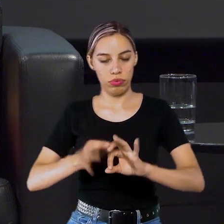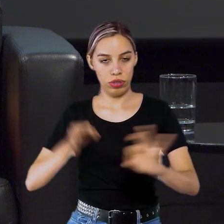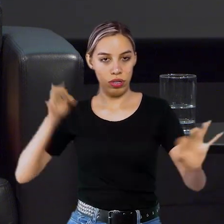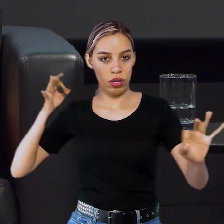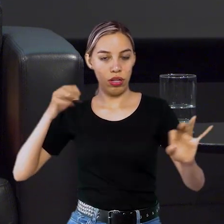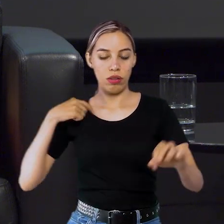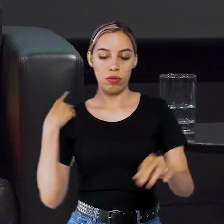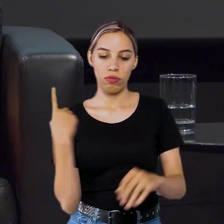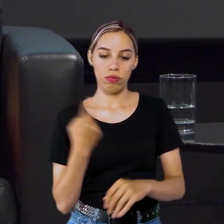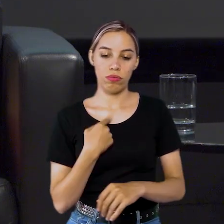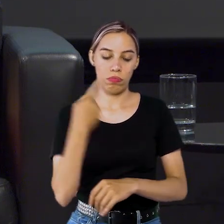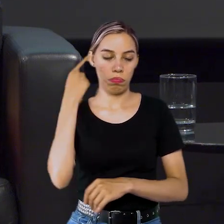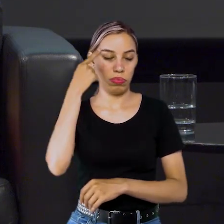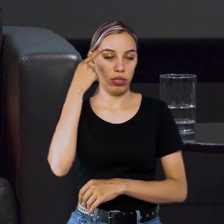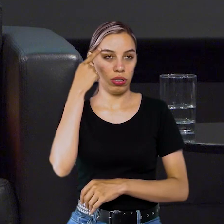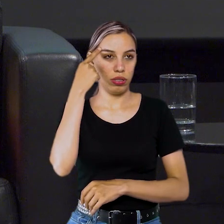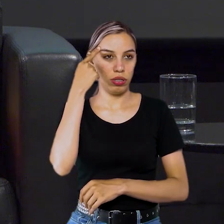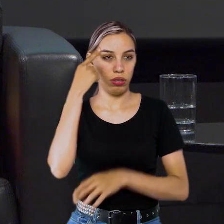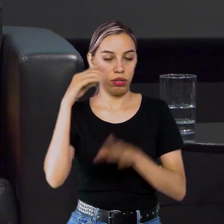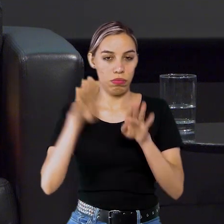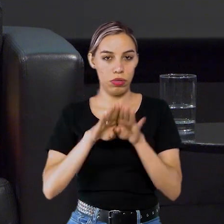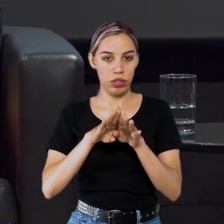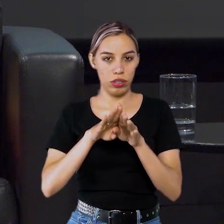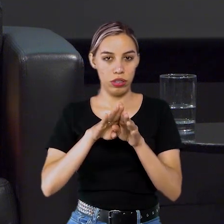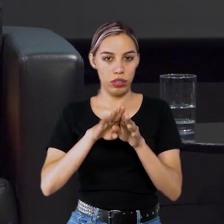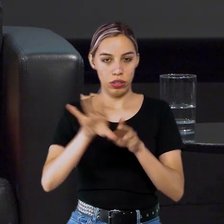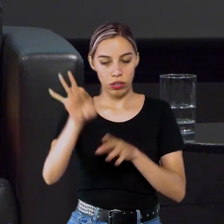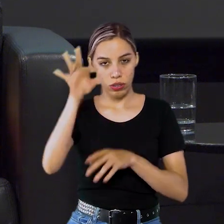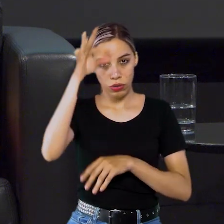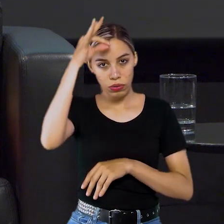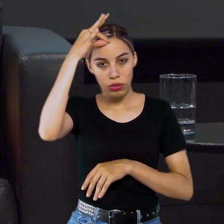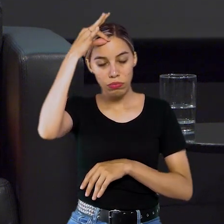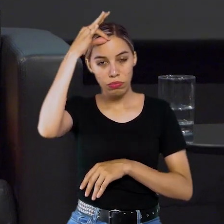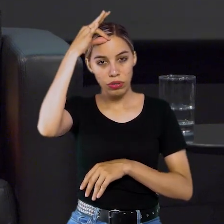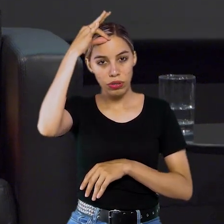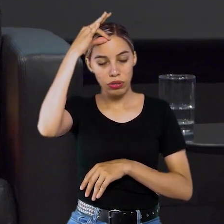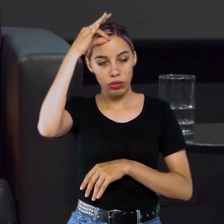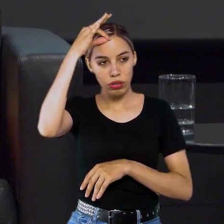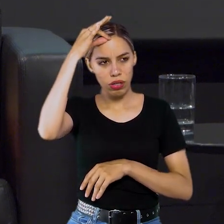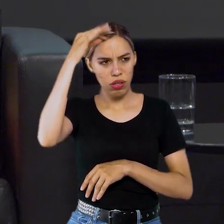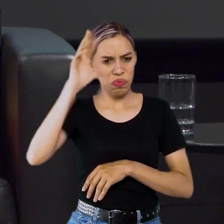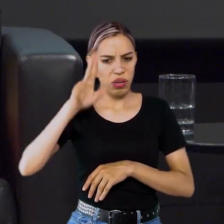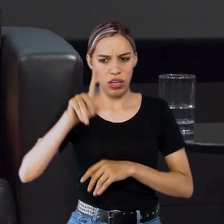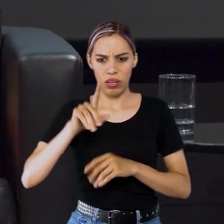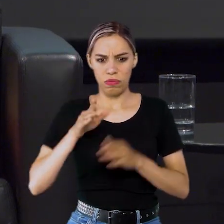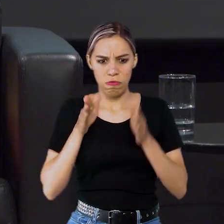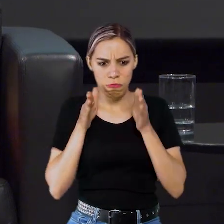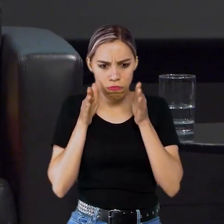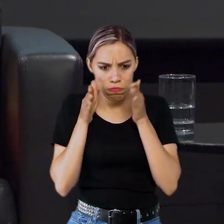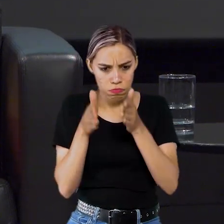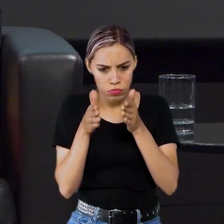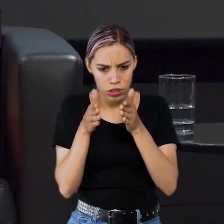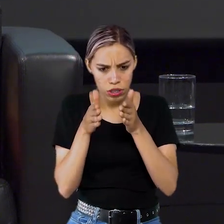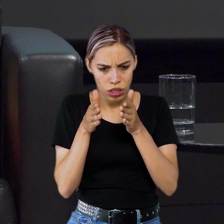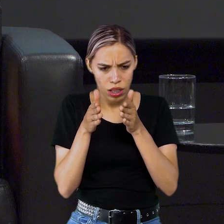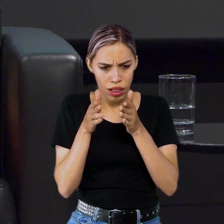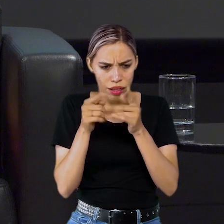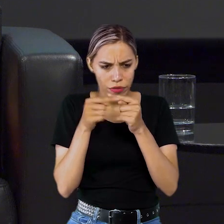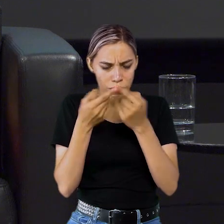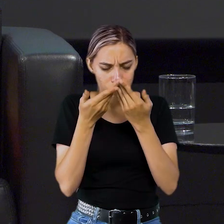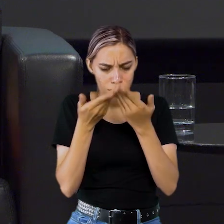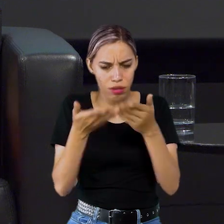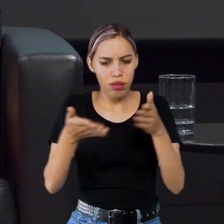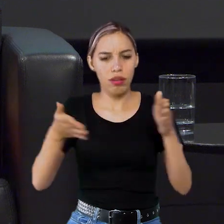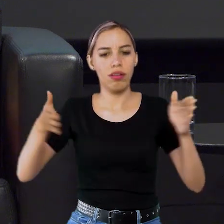também, né? A gente não está pensando numa coisa quadrada e concreta, é uma coisa muito ampla, que passa até pelo